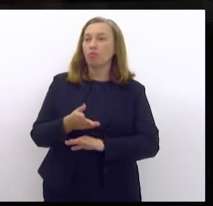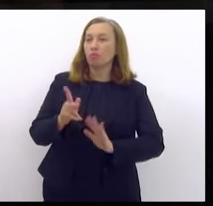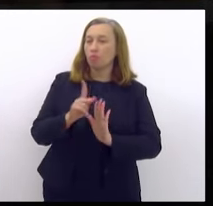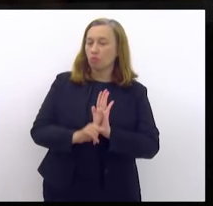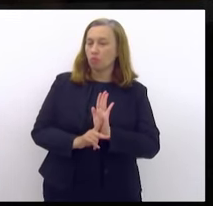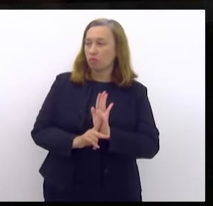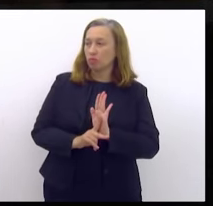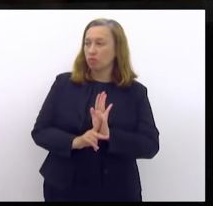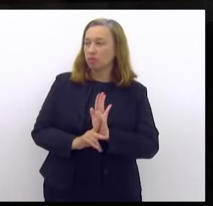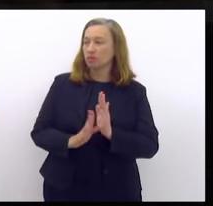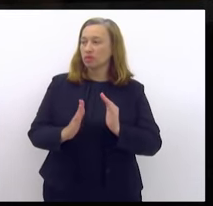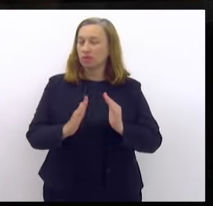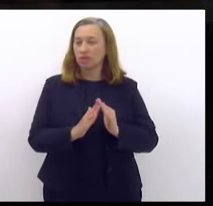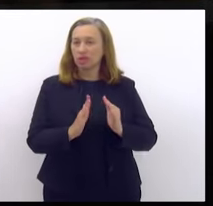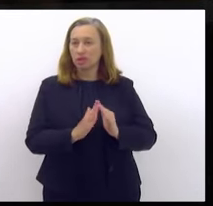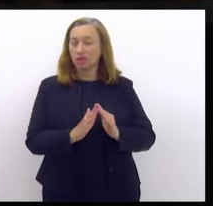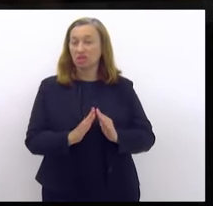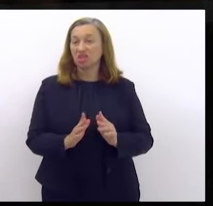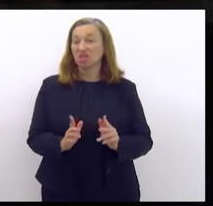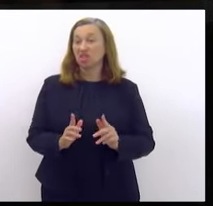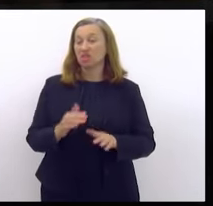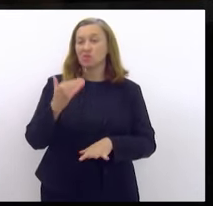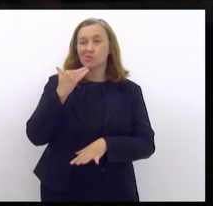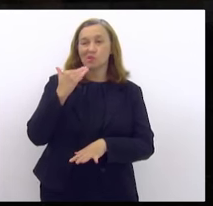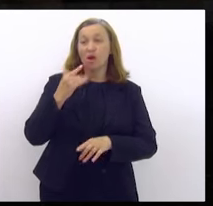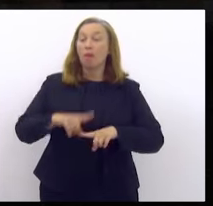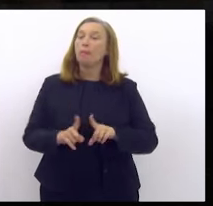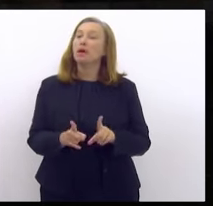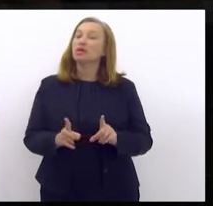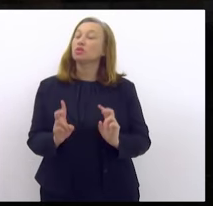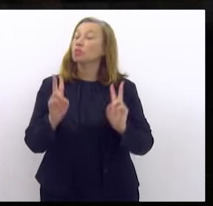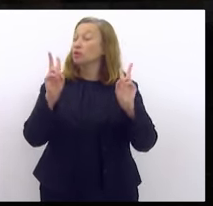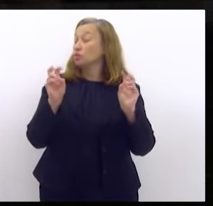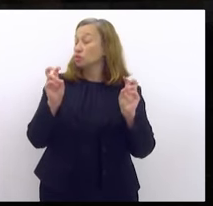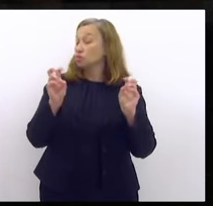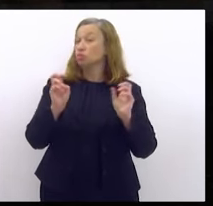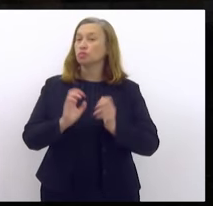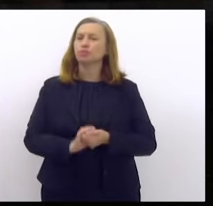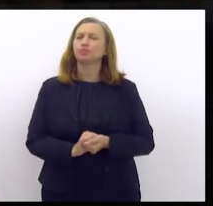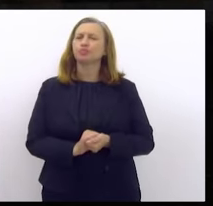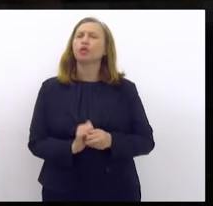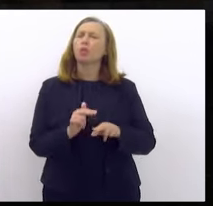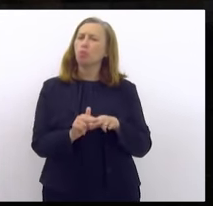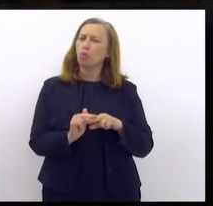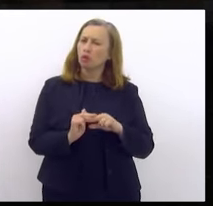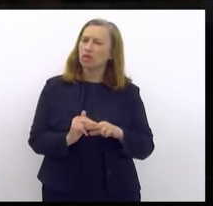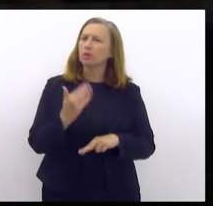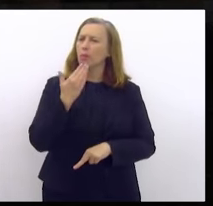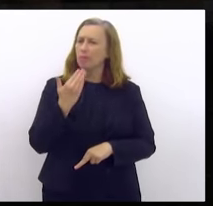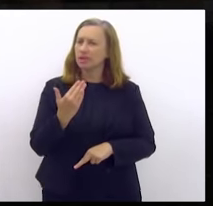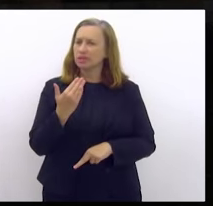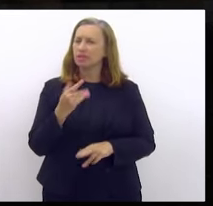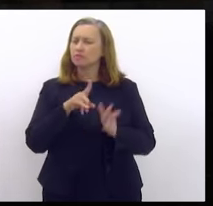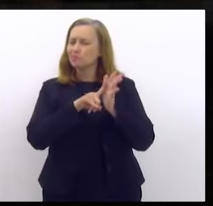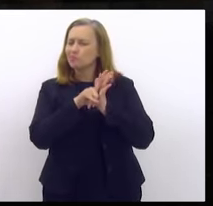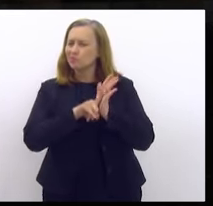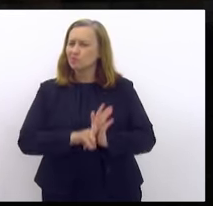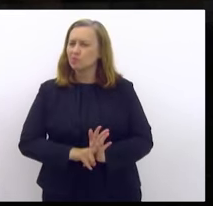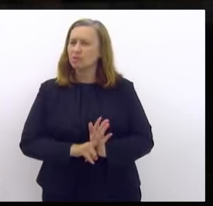projeto mutilado. Mas tem uma questão de fundo. Por isso, pedi